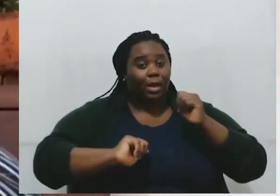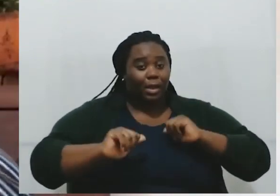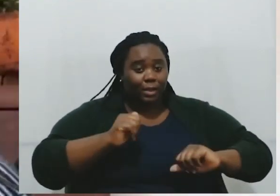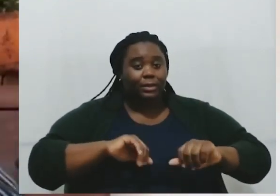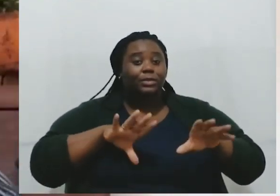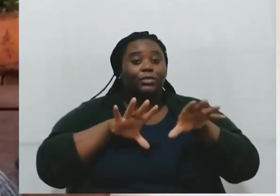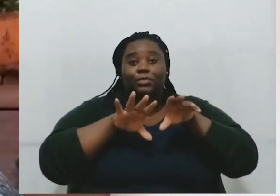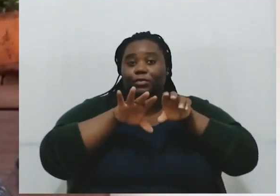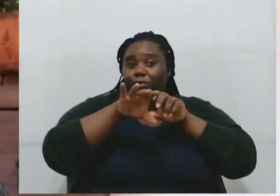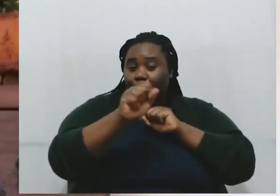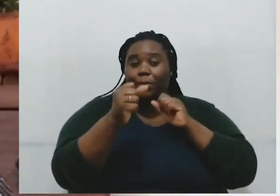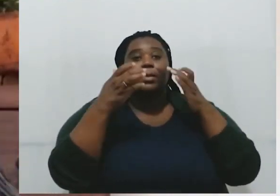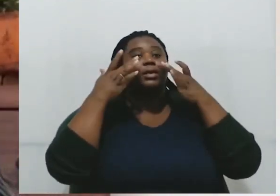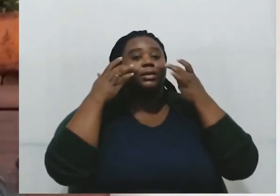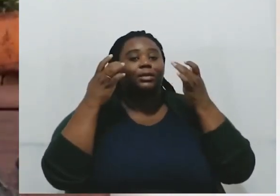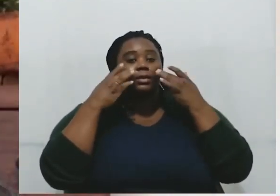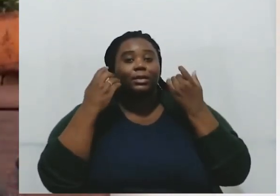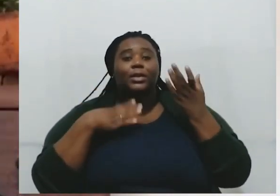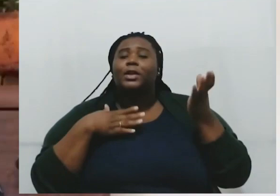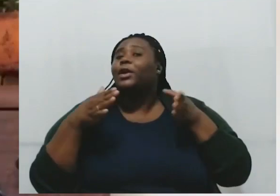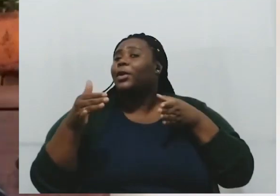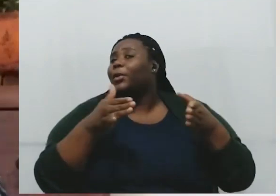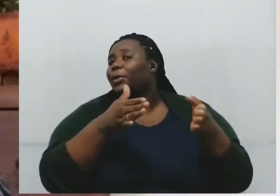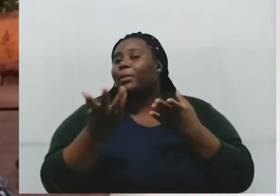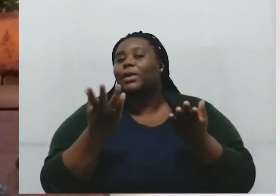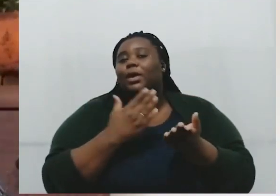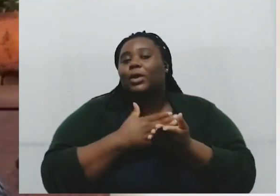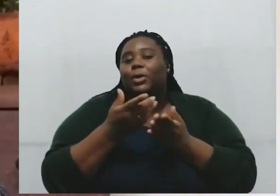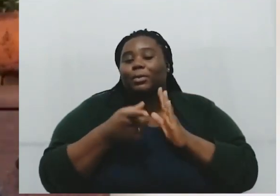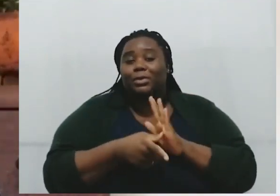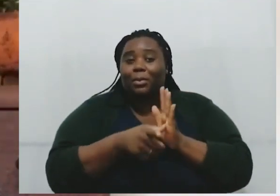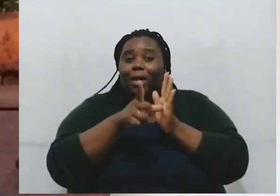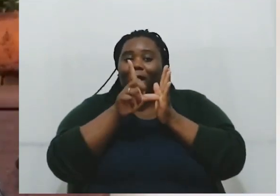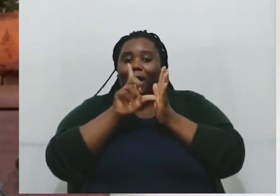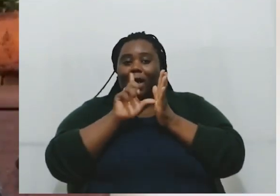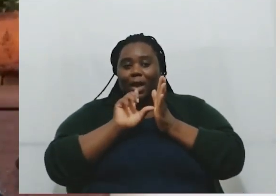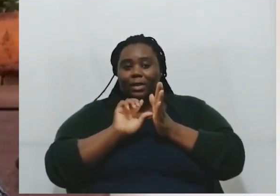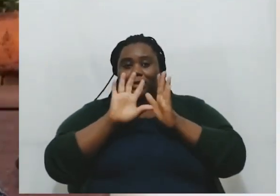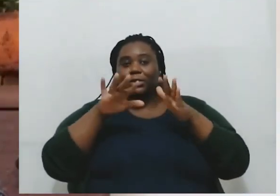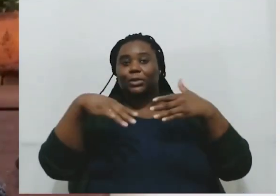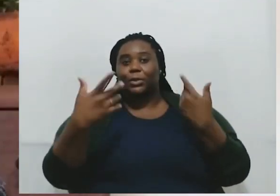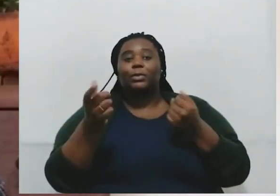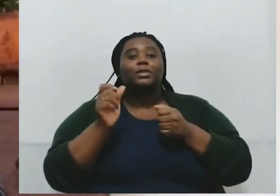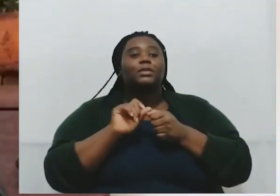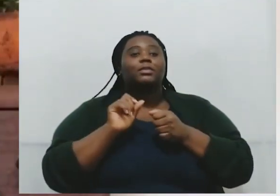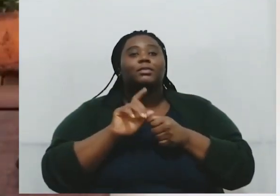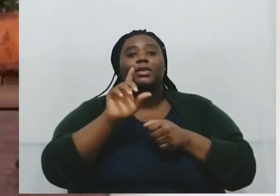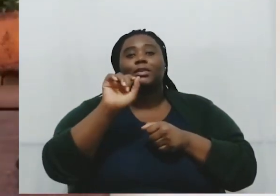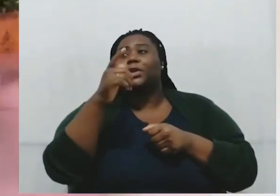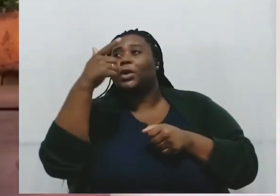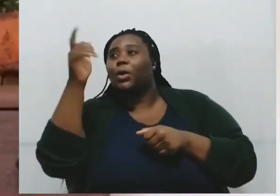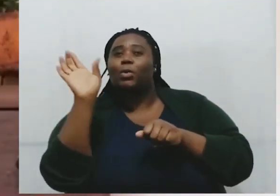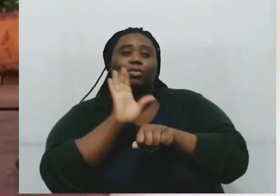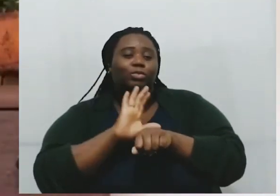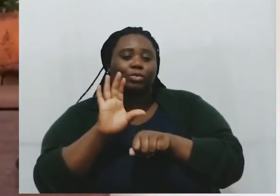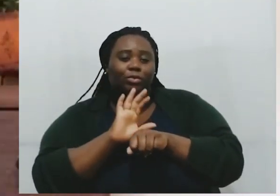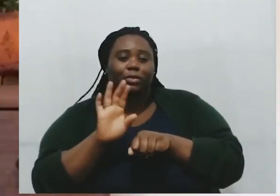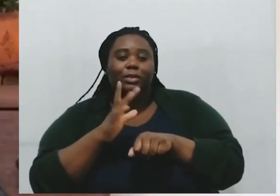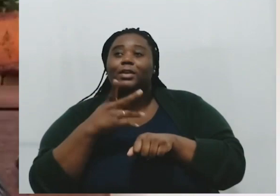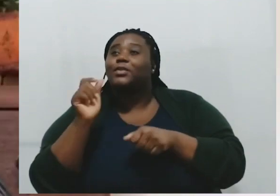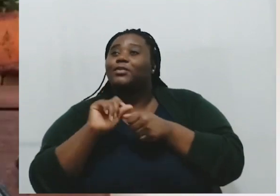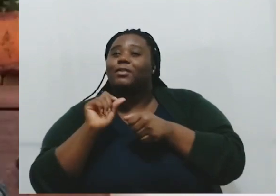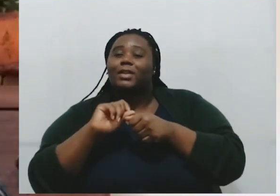em teatro e minha trajetória começou um pouco antes, quando eu ainda fazia outro curso. Eu cursava pedagogia na